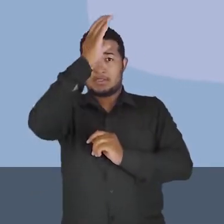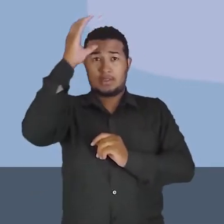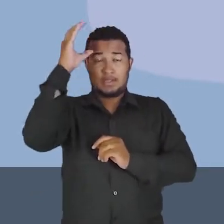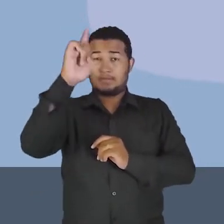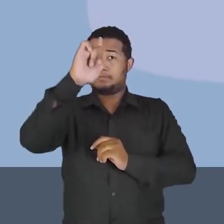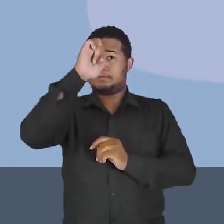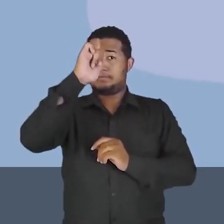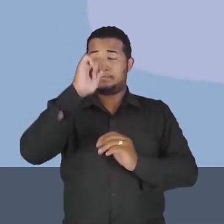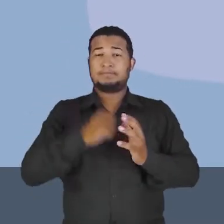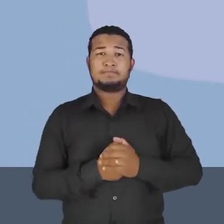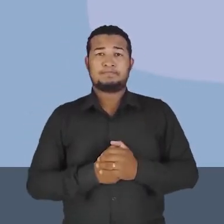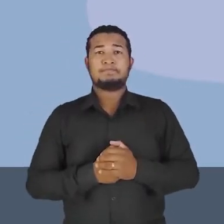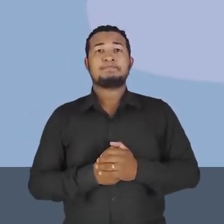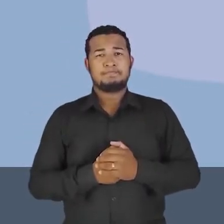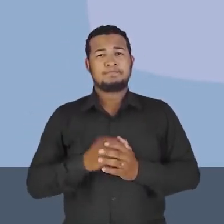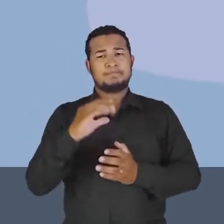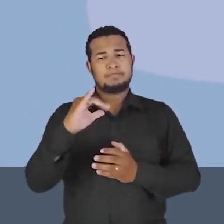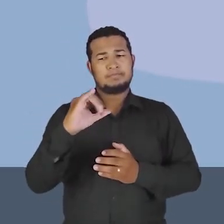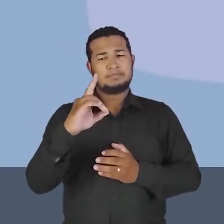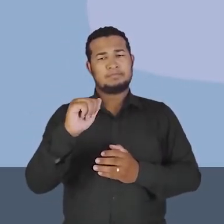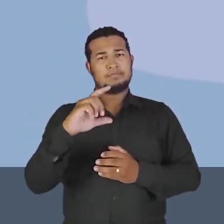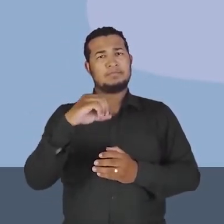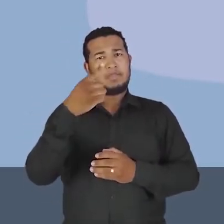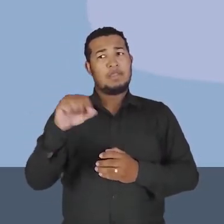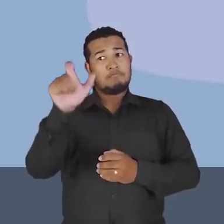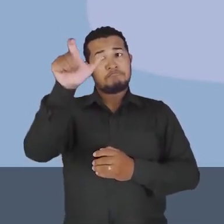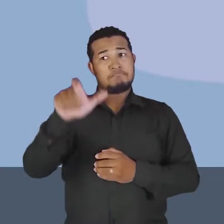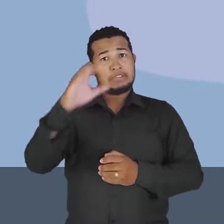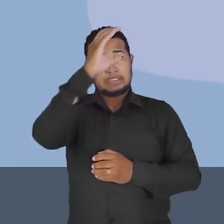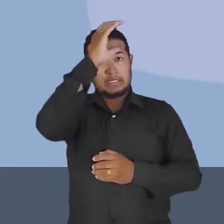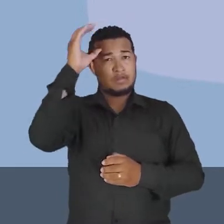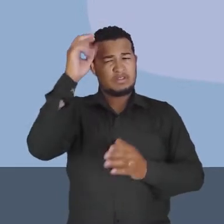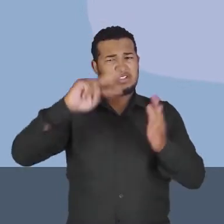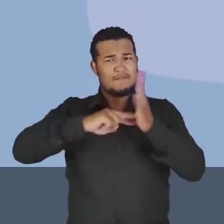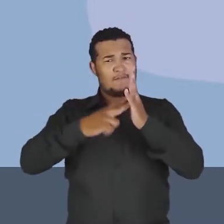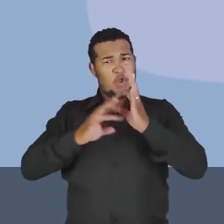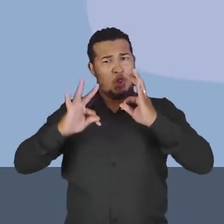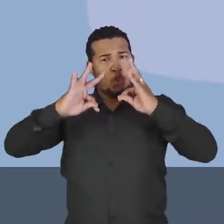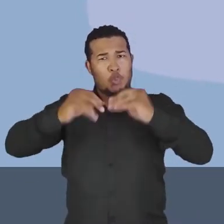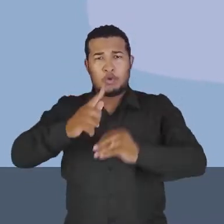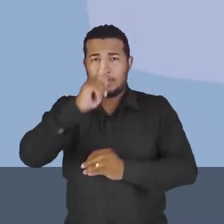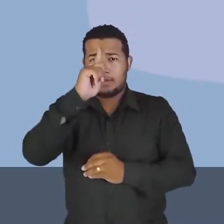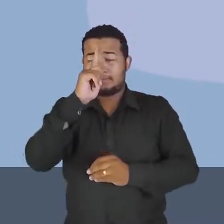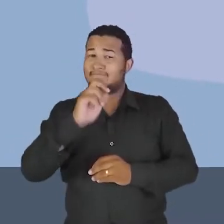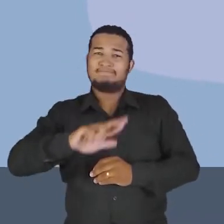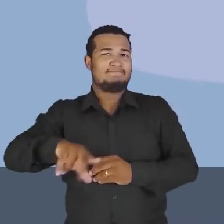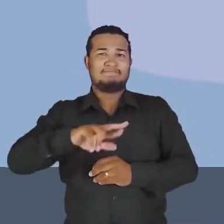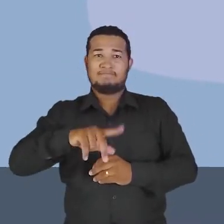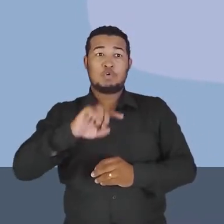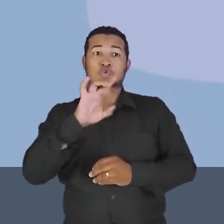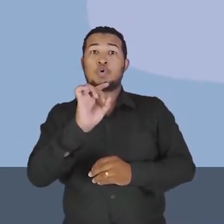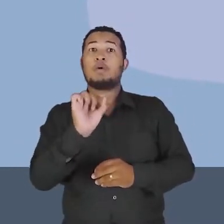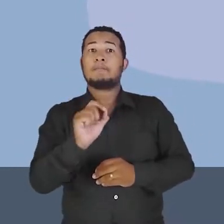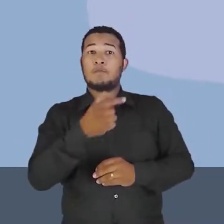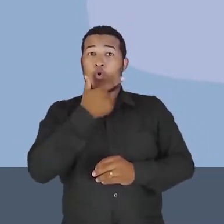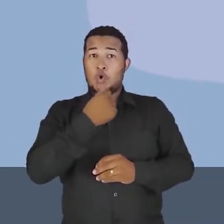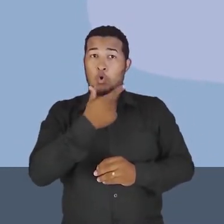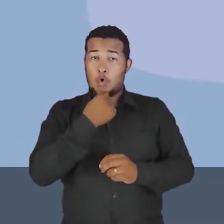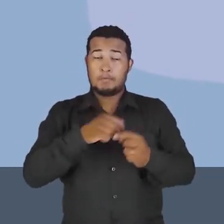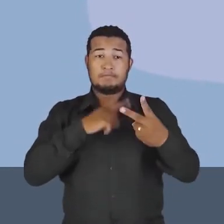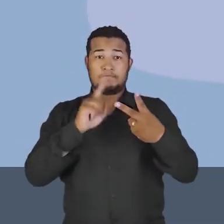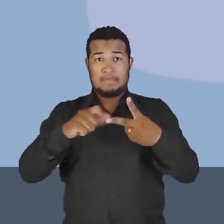grega. Os cidadãos não eram todas as pessoas gregas, não eram todos os atenienses. Eram apenas homens,